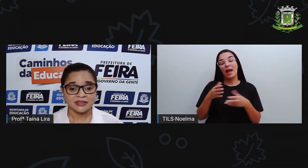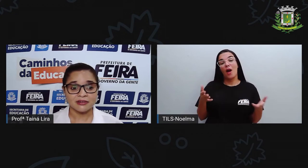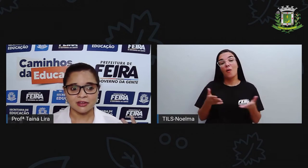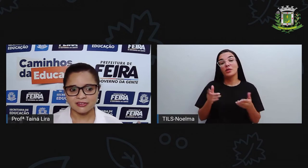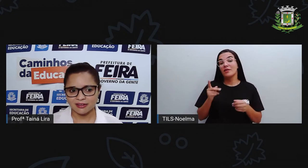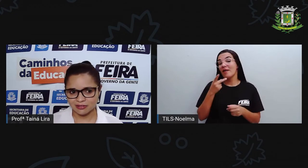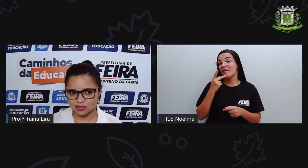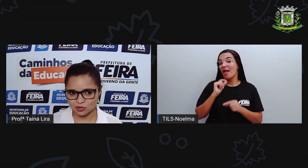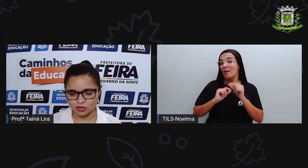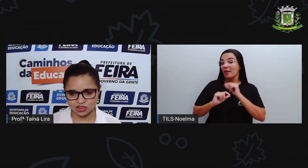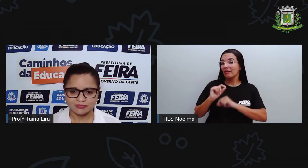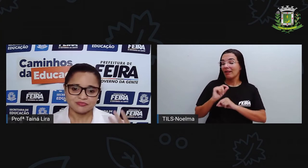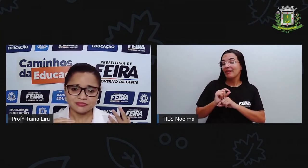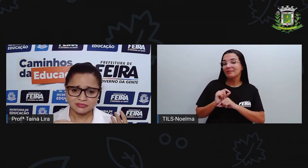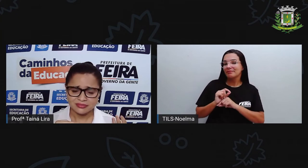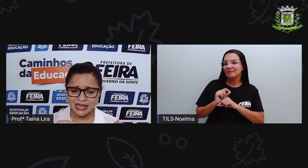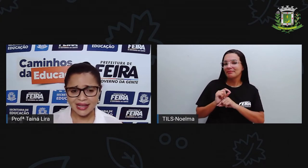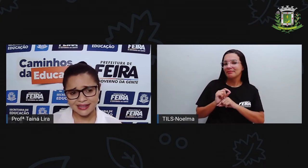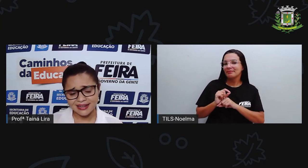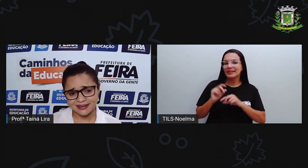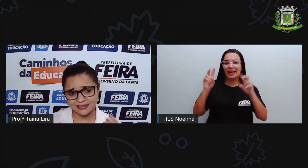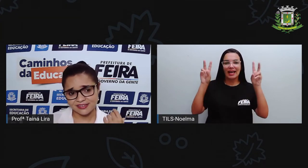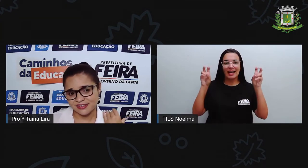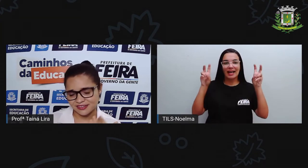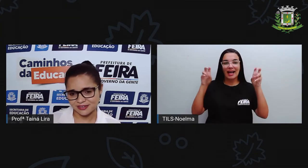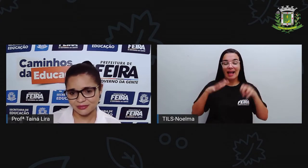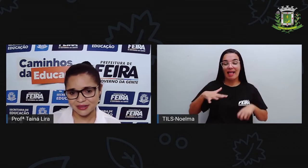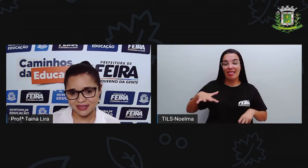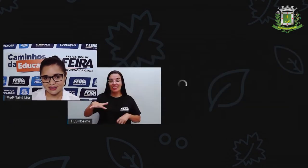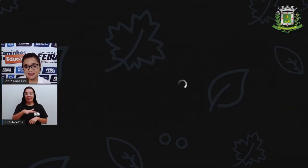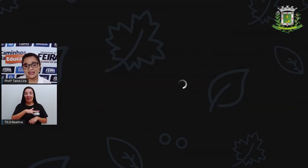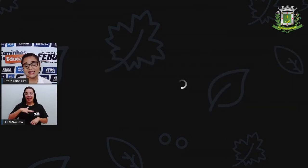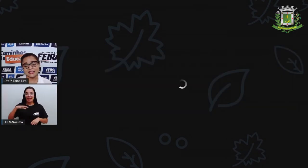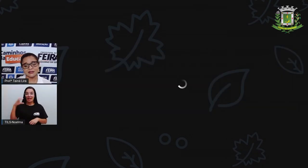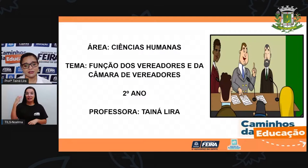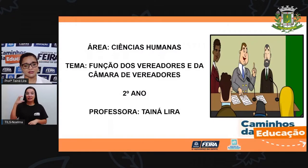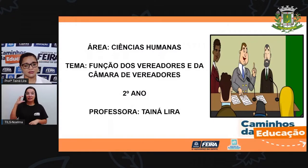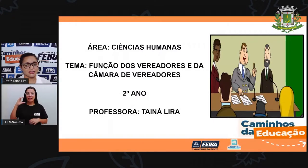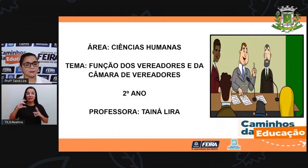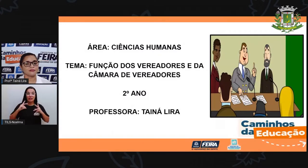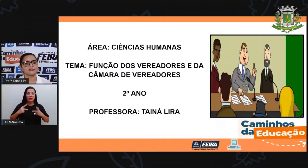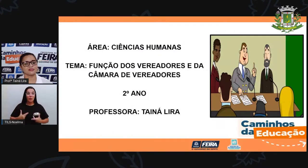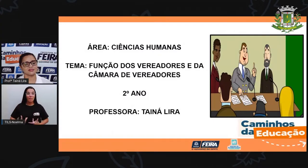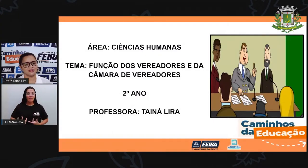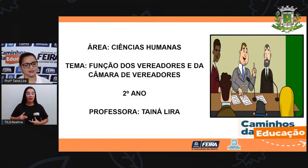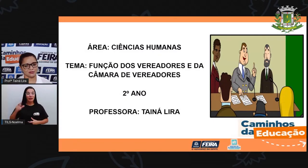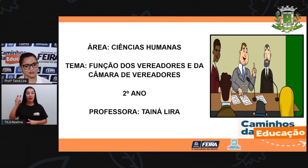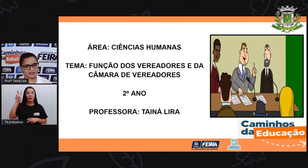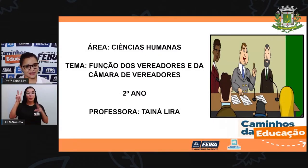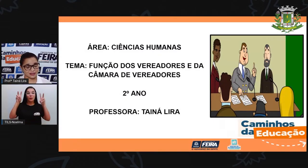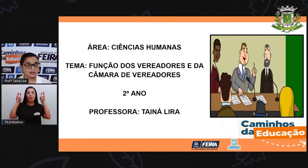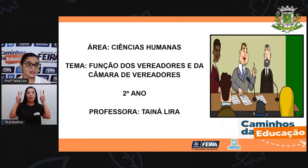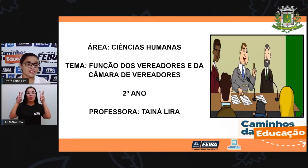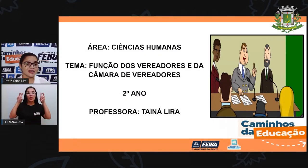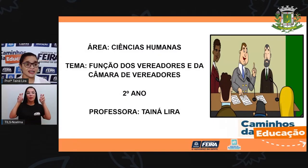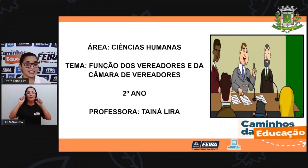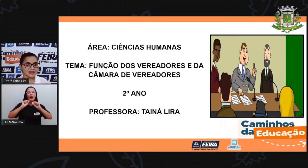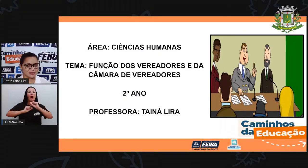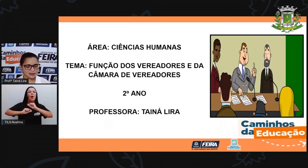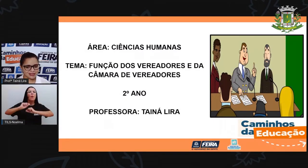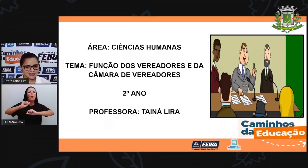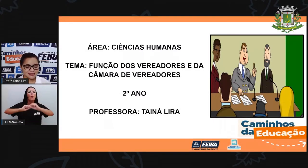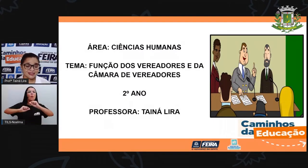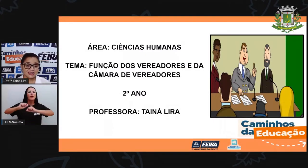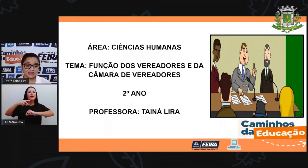tá? Então, nossa aula de hoje é na área de ciências humanas e o nosso tema, função dos vereadores e da